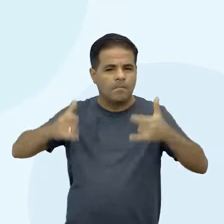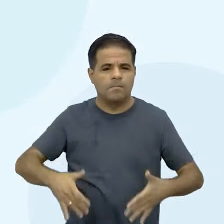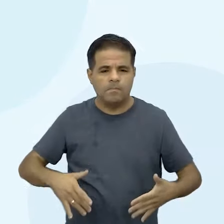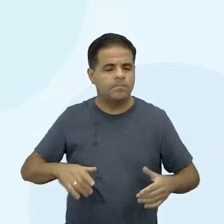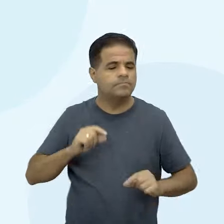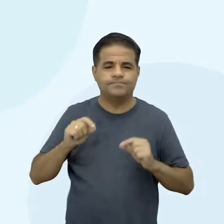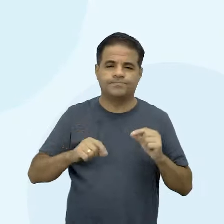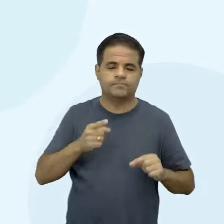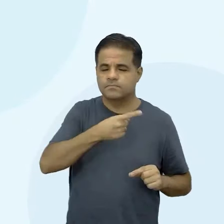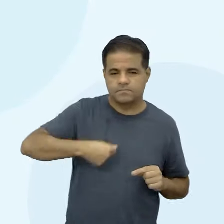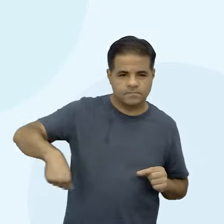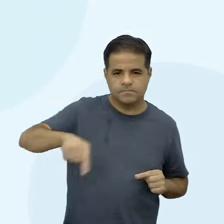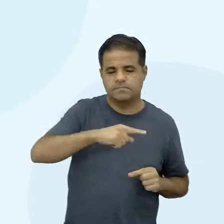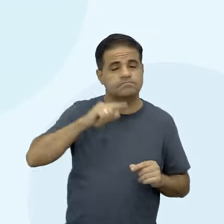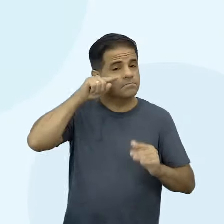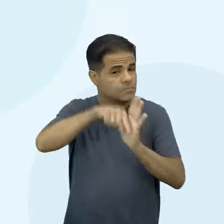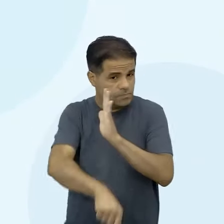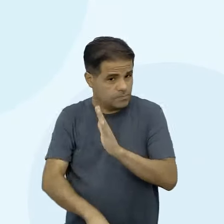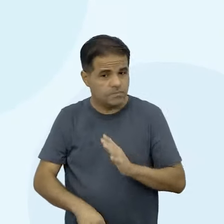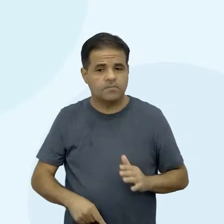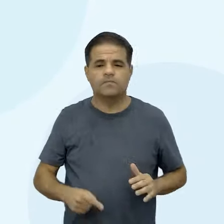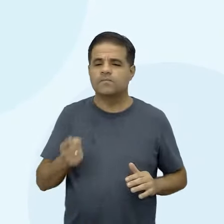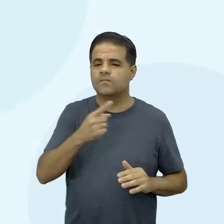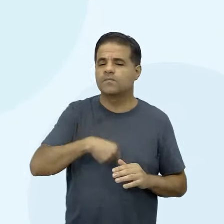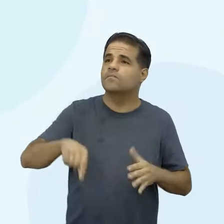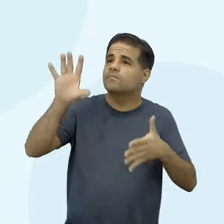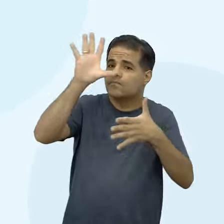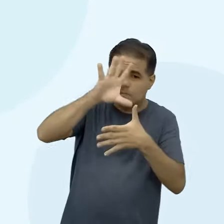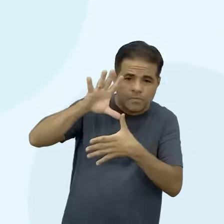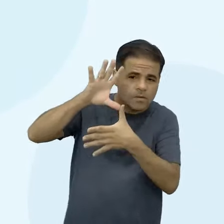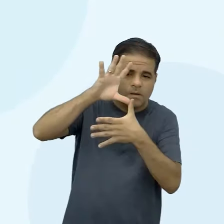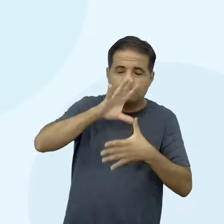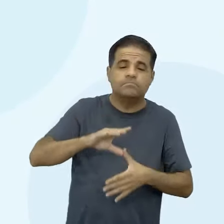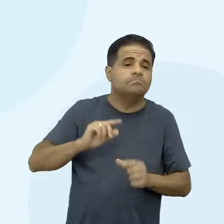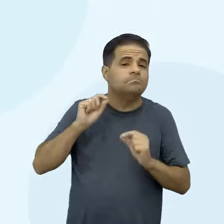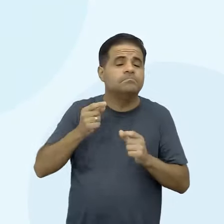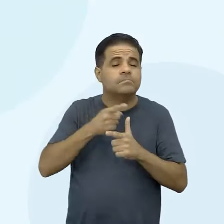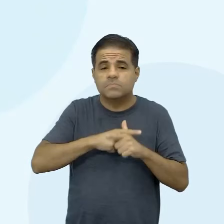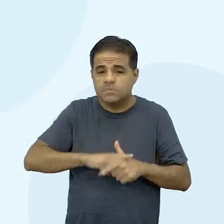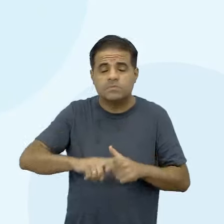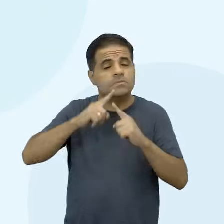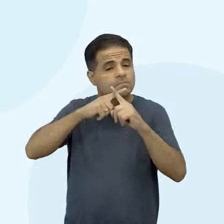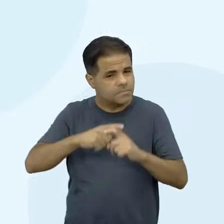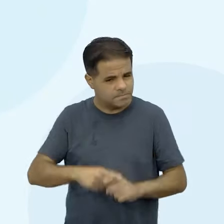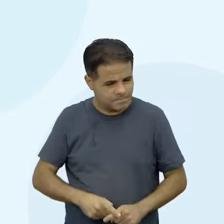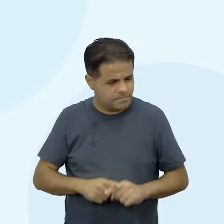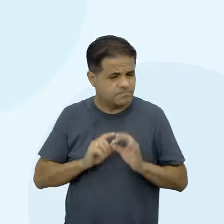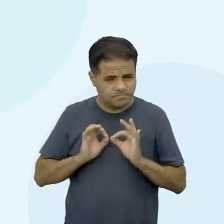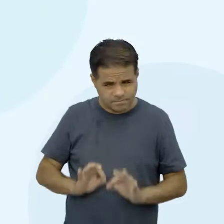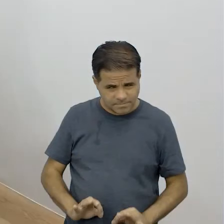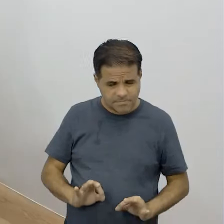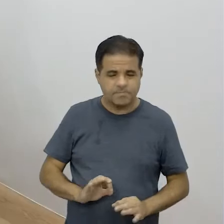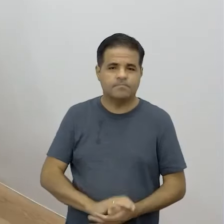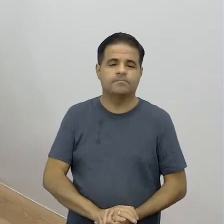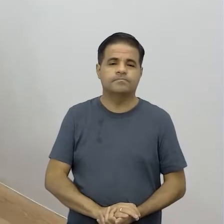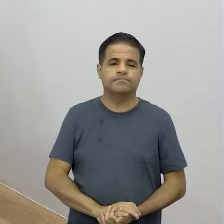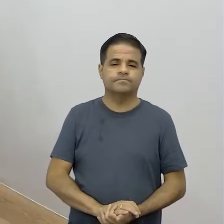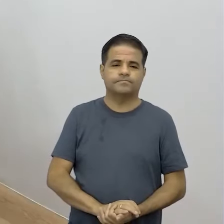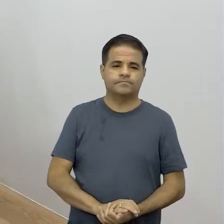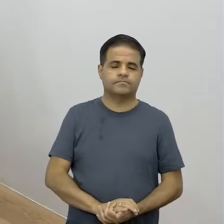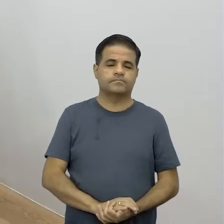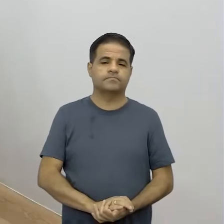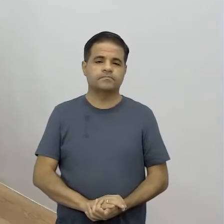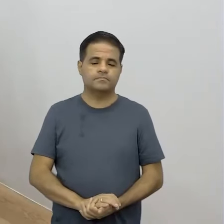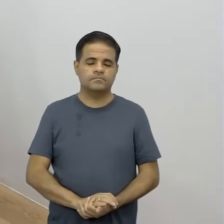mais do nosso aprofundamento, né? Do nosso mapa, do mapa de Quem Divide Multiplica, certo, Vanderlei? Certo, vamos